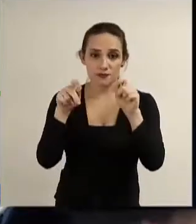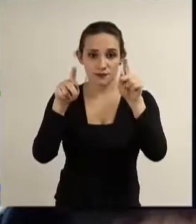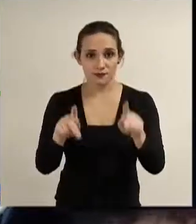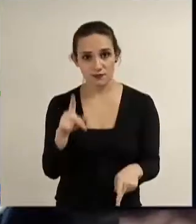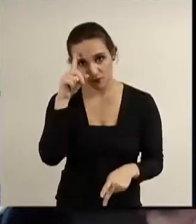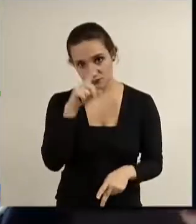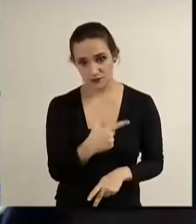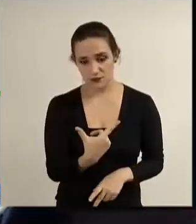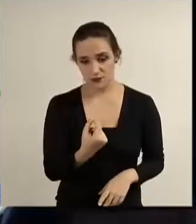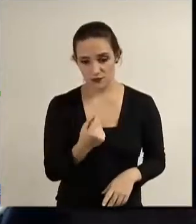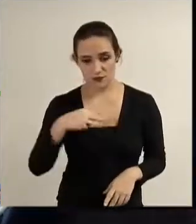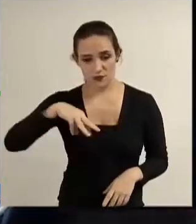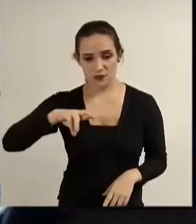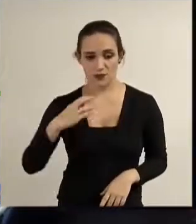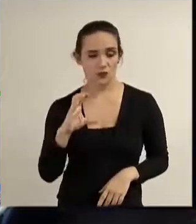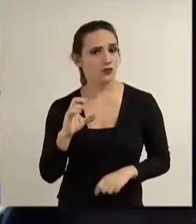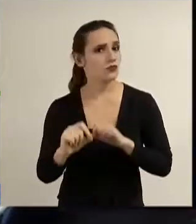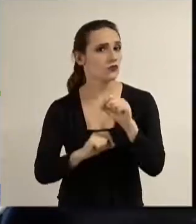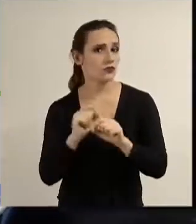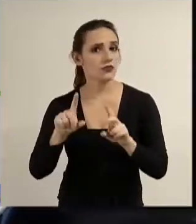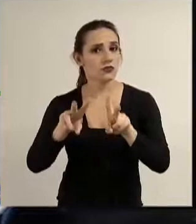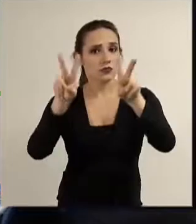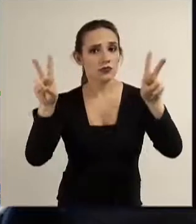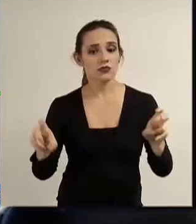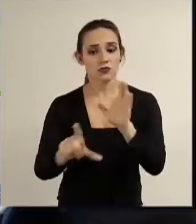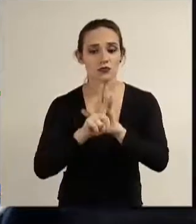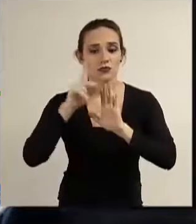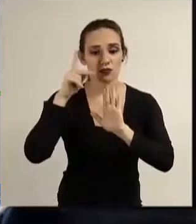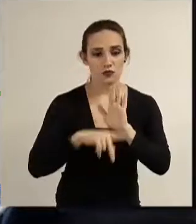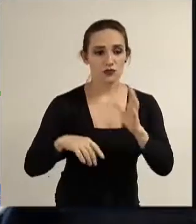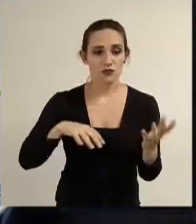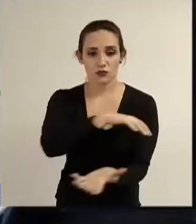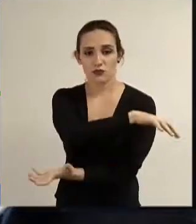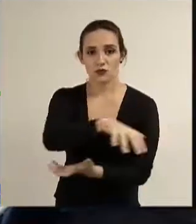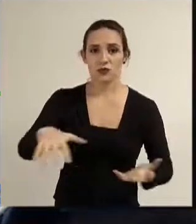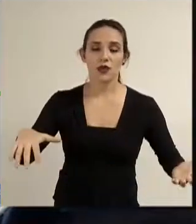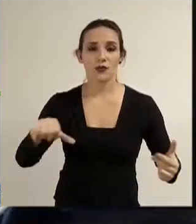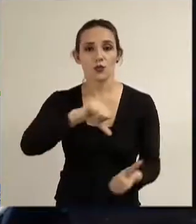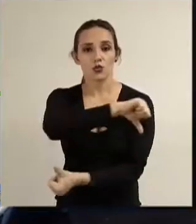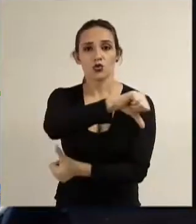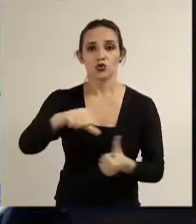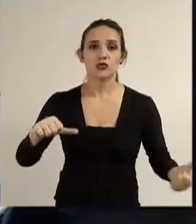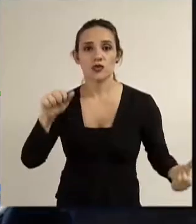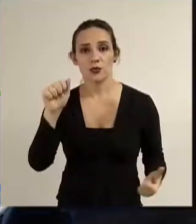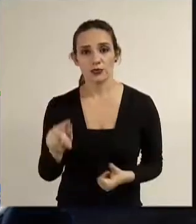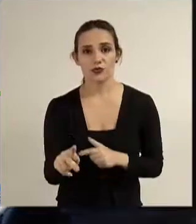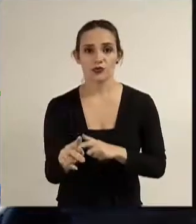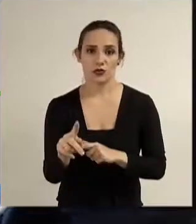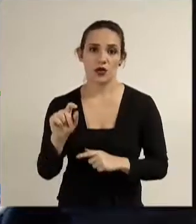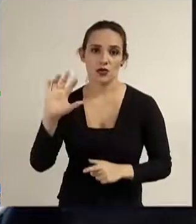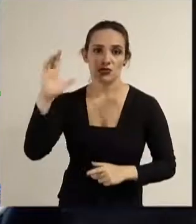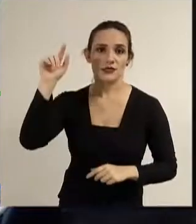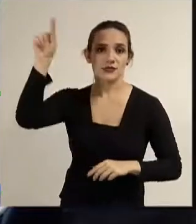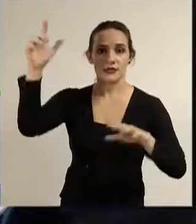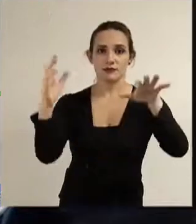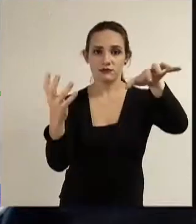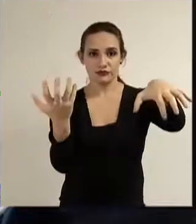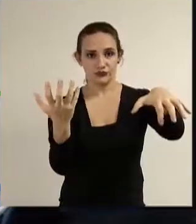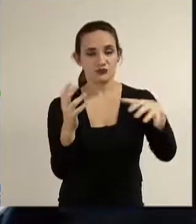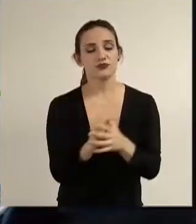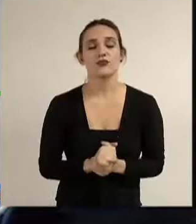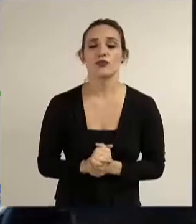20 de março, para tratar do projeto de lei da reforma da Previdência Social que está em tramitação no Congresso